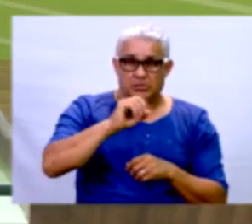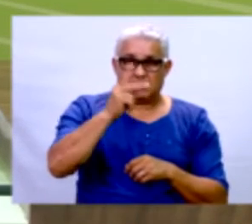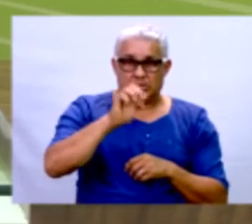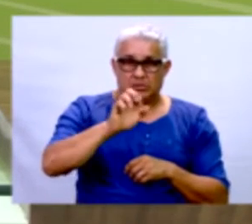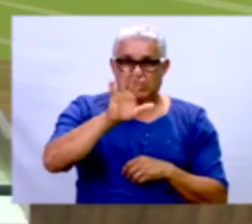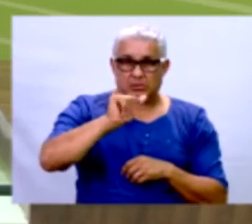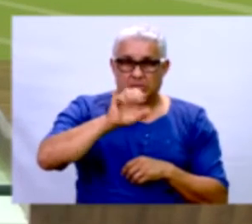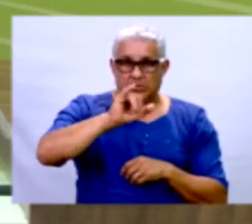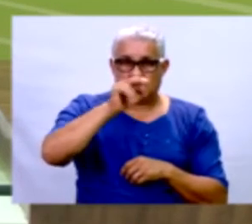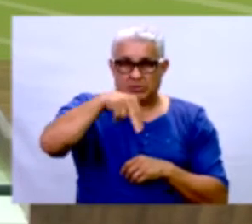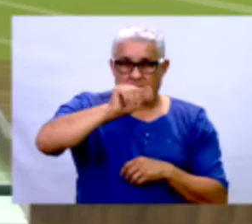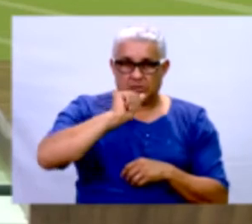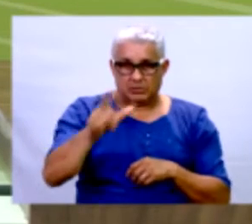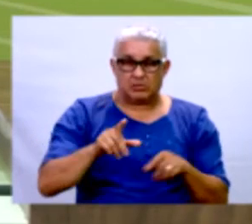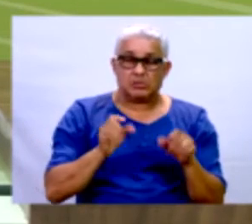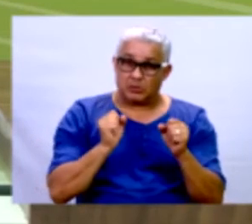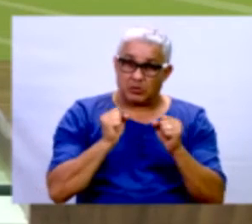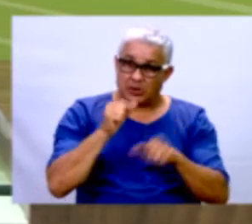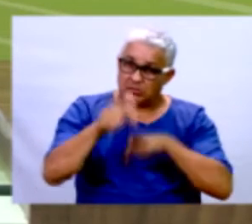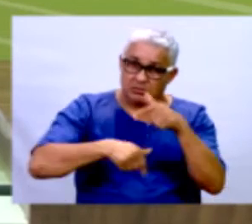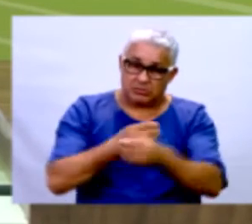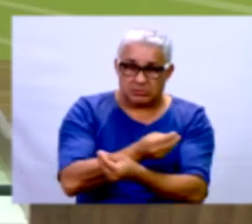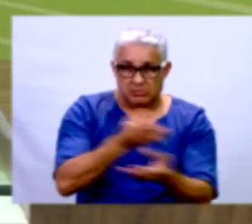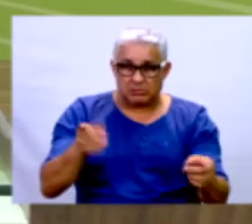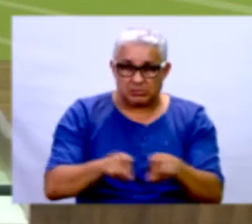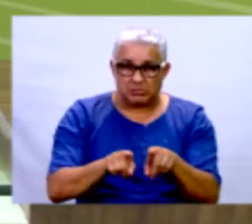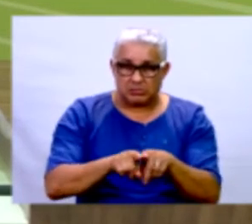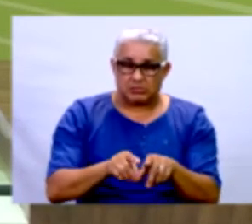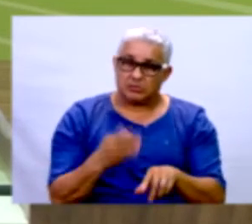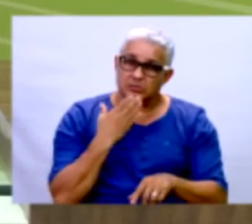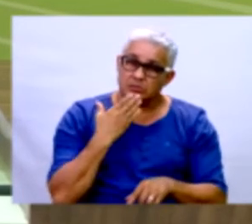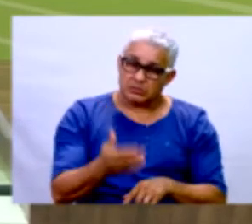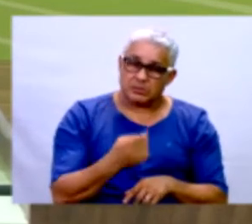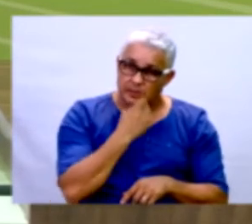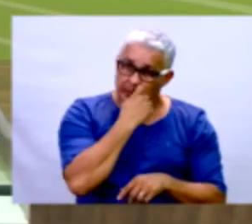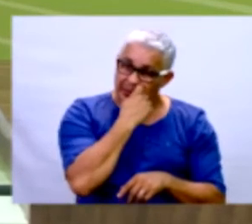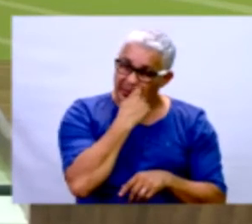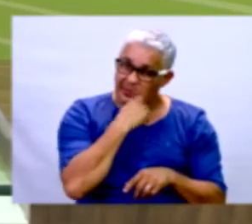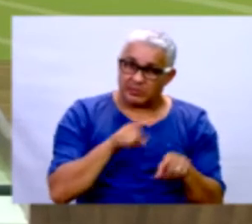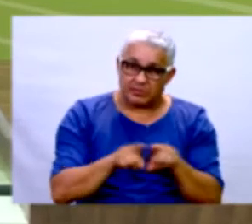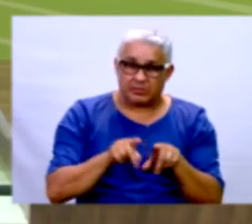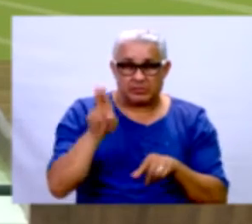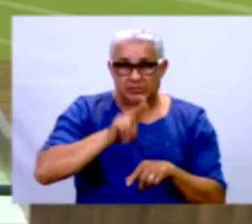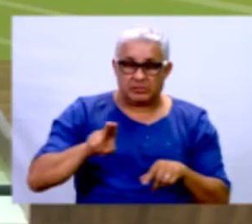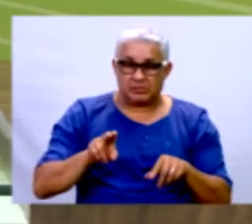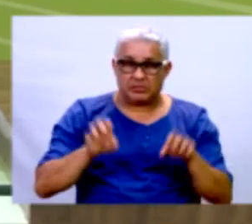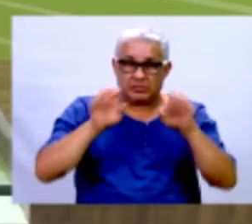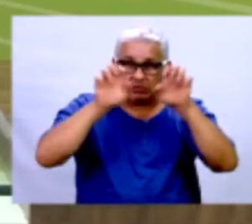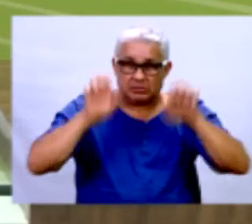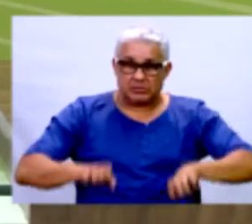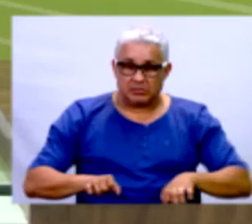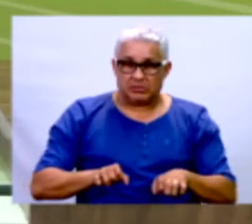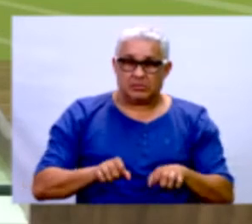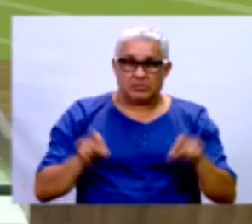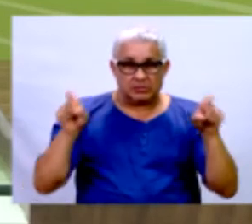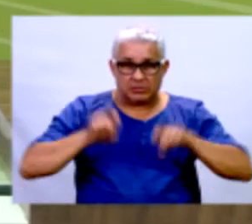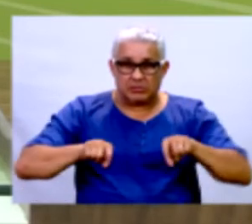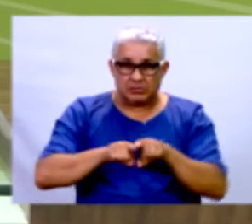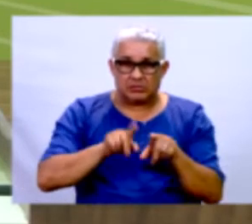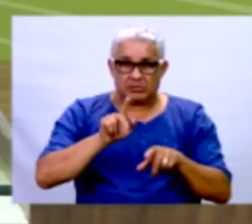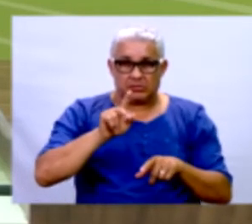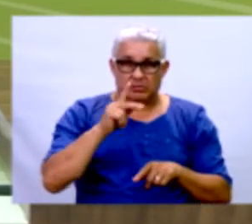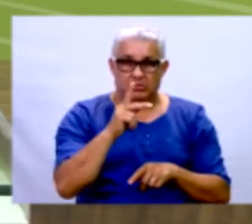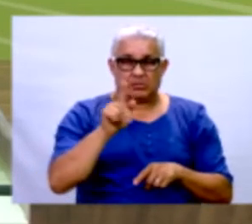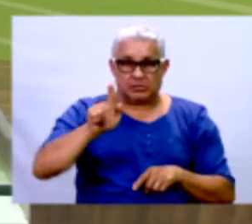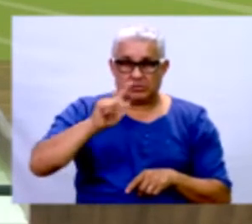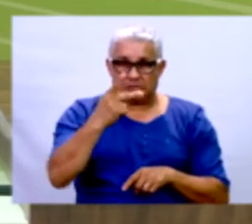exemplo, requerer ou utilizar uma estrutura da máquina, um GPS ou algo mais.